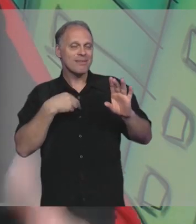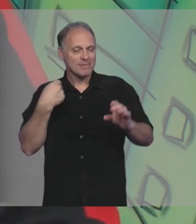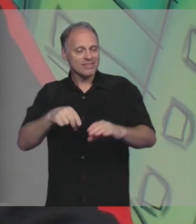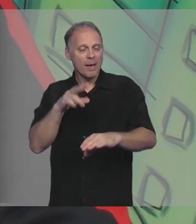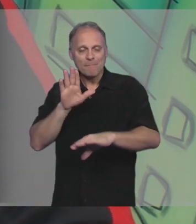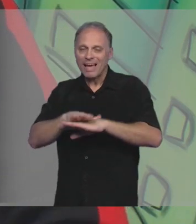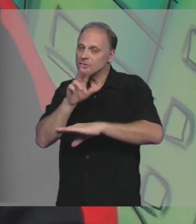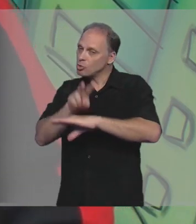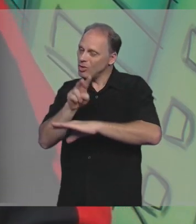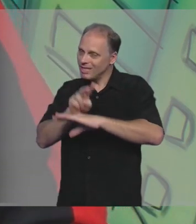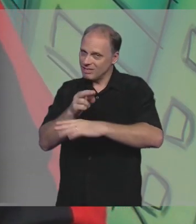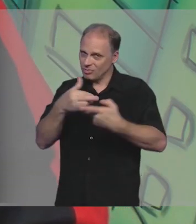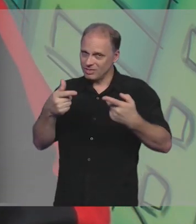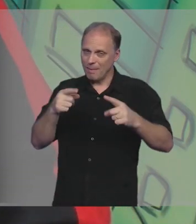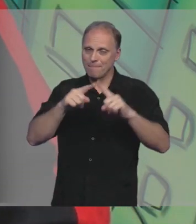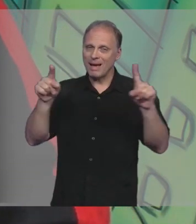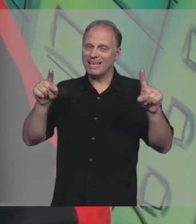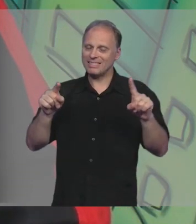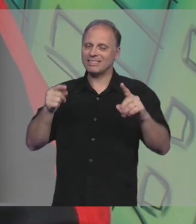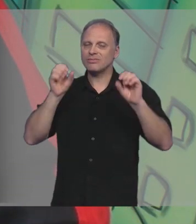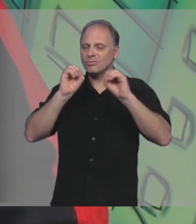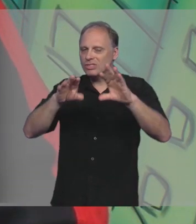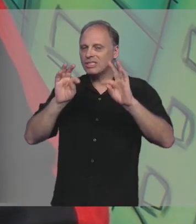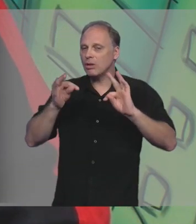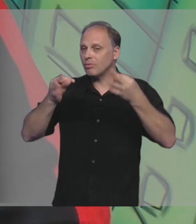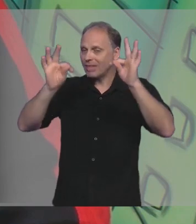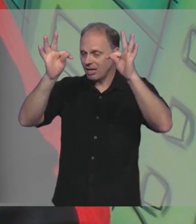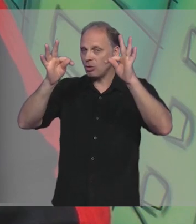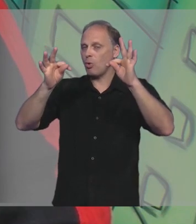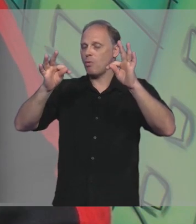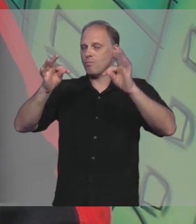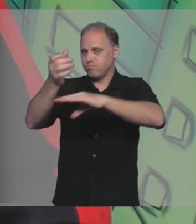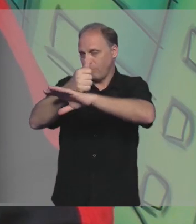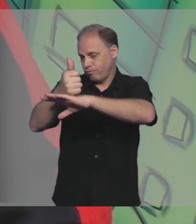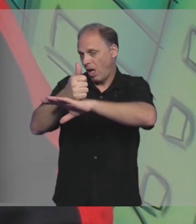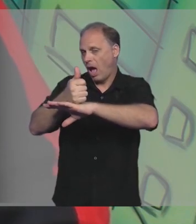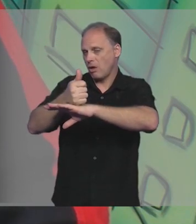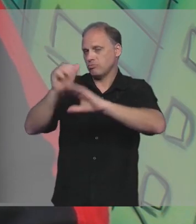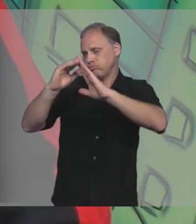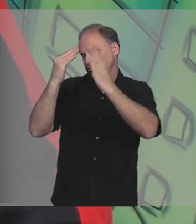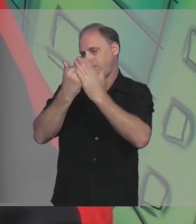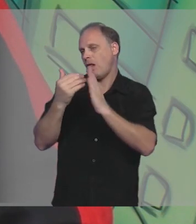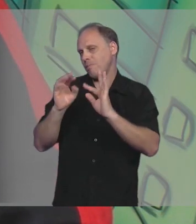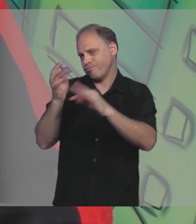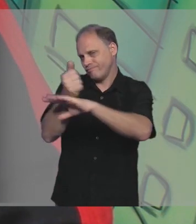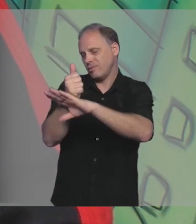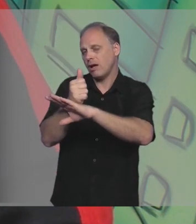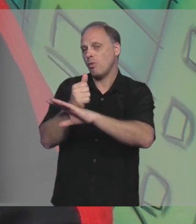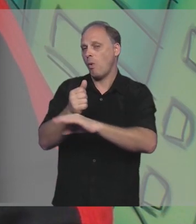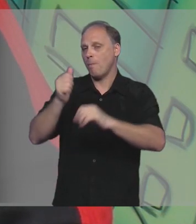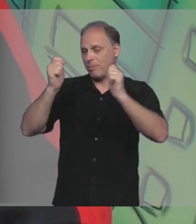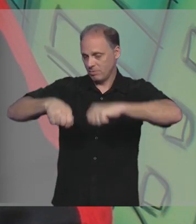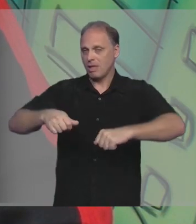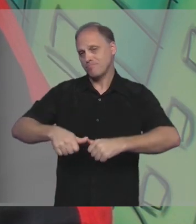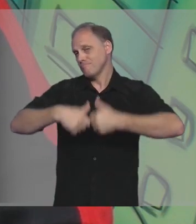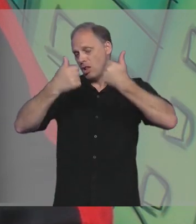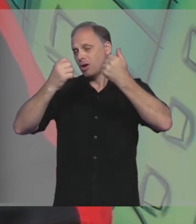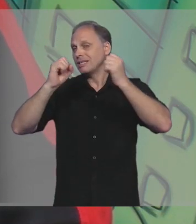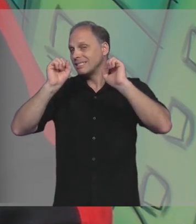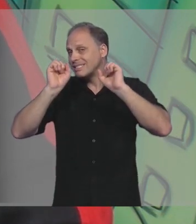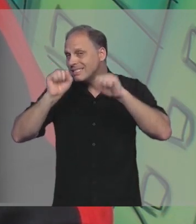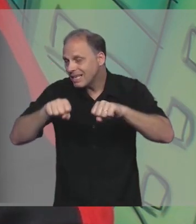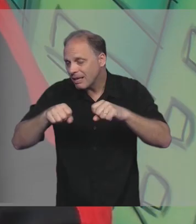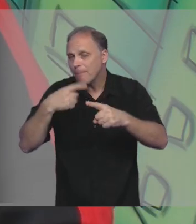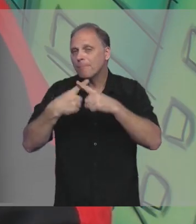cuidado nisso aí. No ensino técnico, eu vejo possibilidades, mas não quer dizer que seja em todo ensino técnico. Tá? Porque a